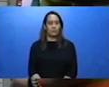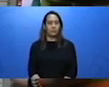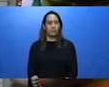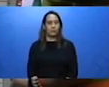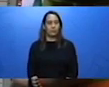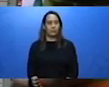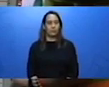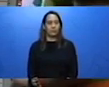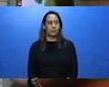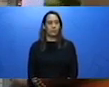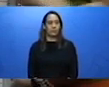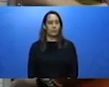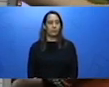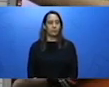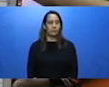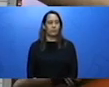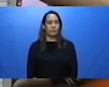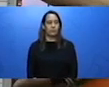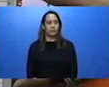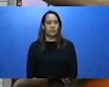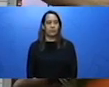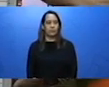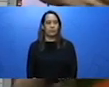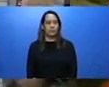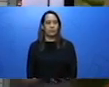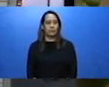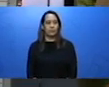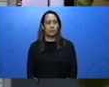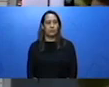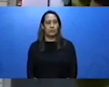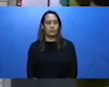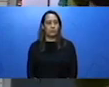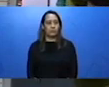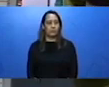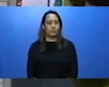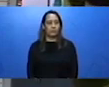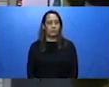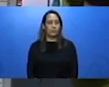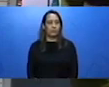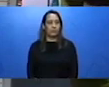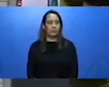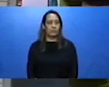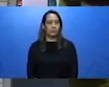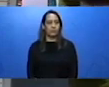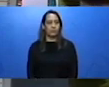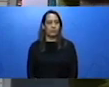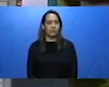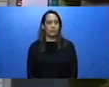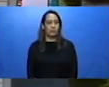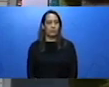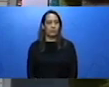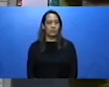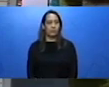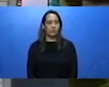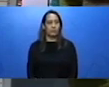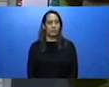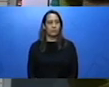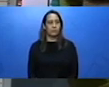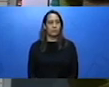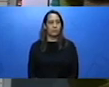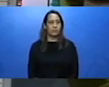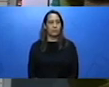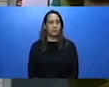lado esquerdo. O Y maiúsculo. O minúsculo igual o U.